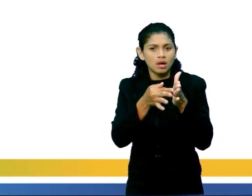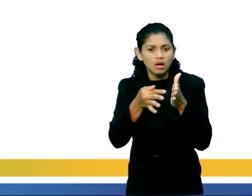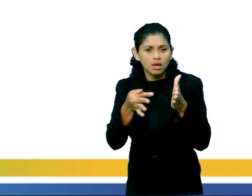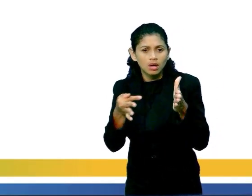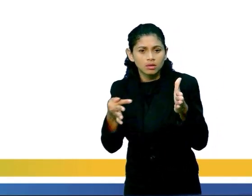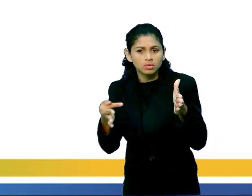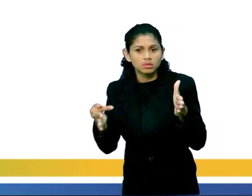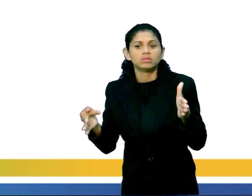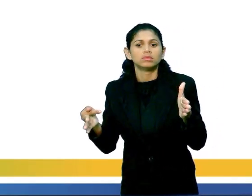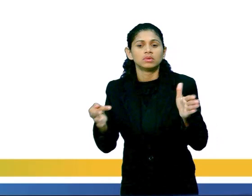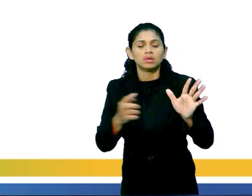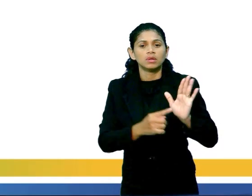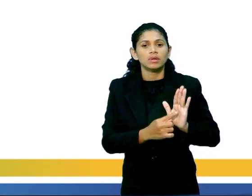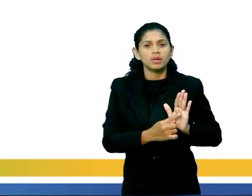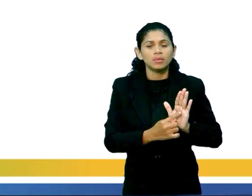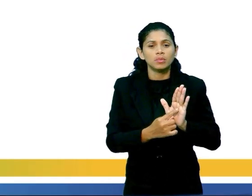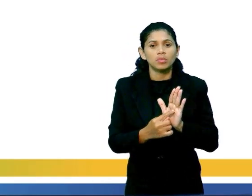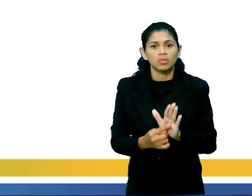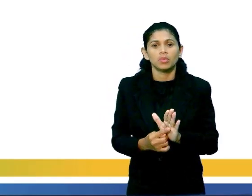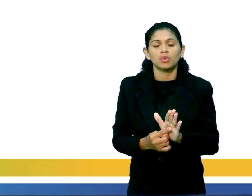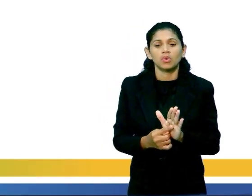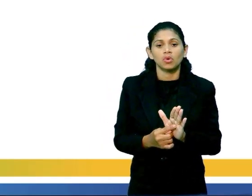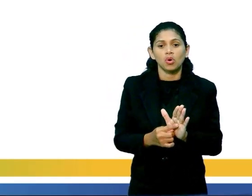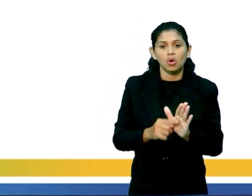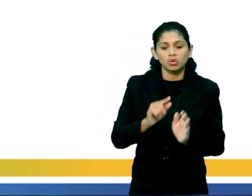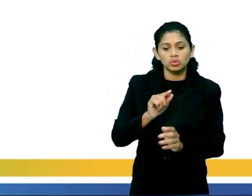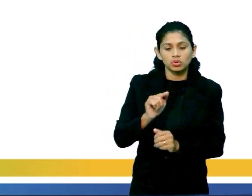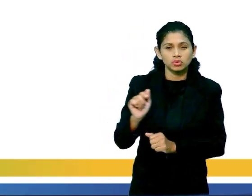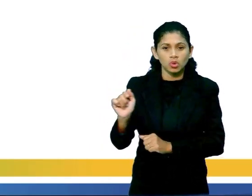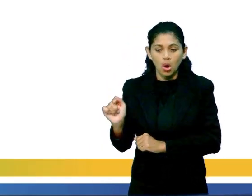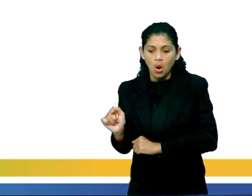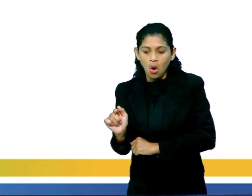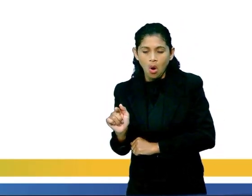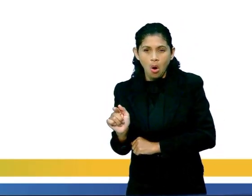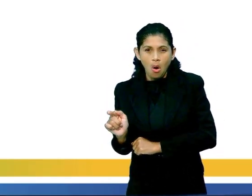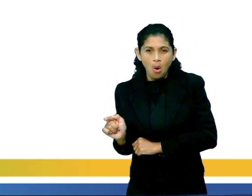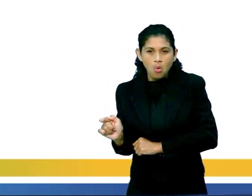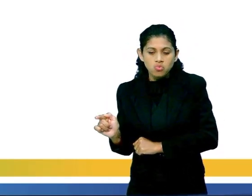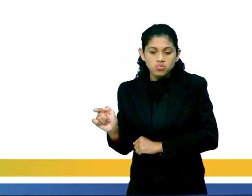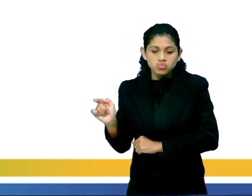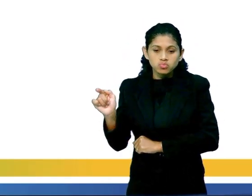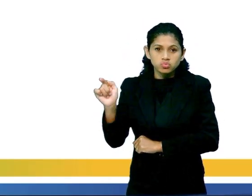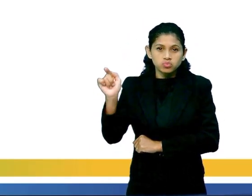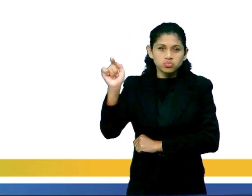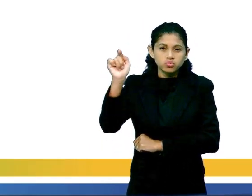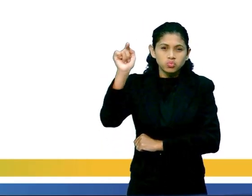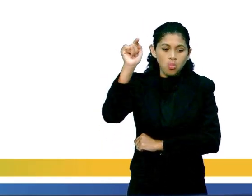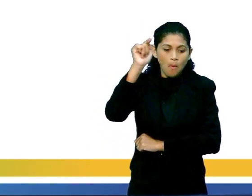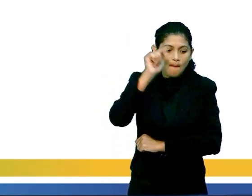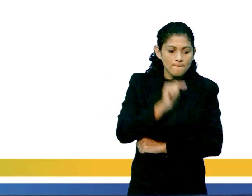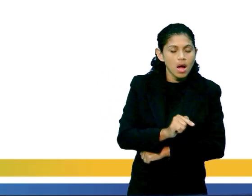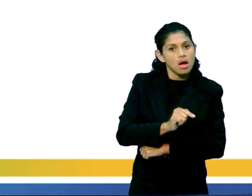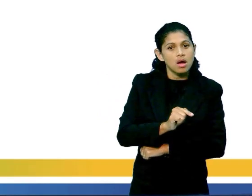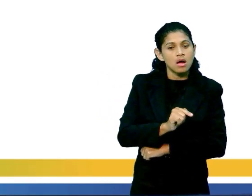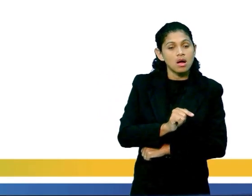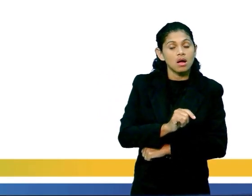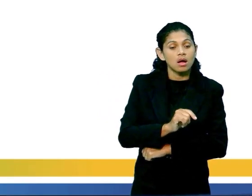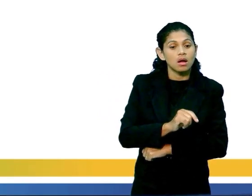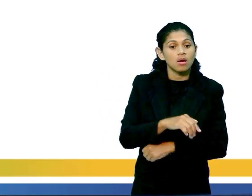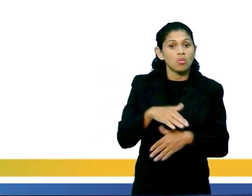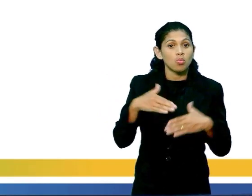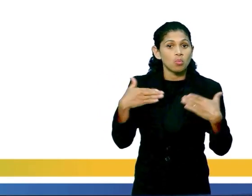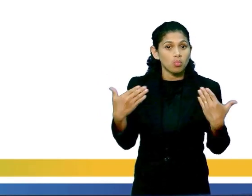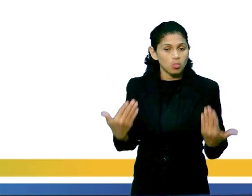que representa a trajetória descrita pelo projétil é... E temos aí essas alternativas.